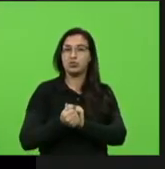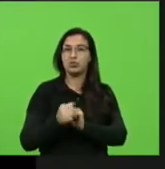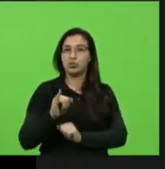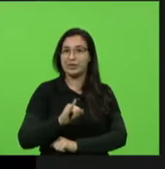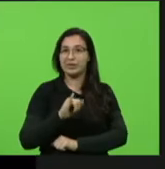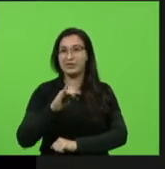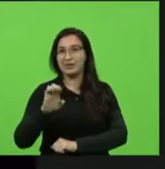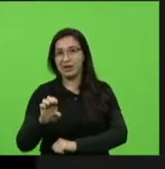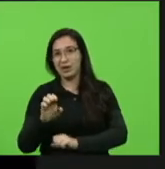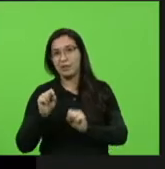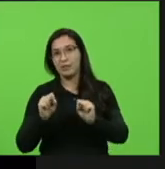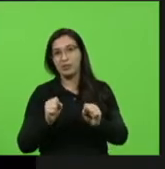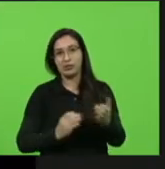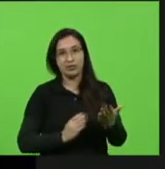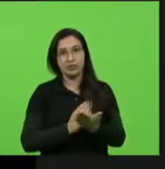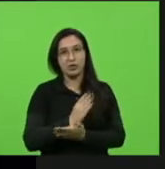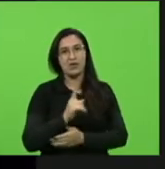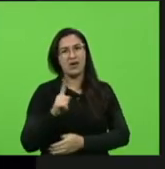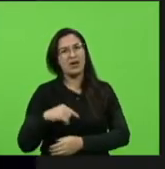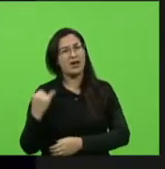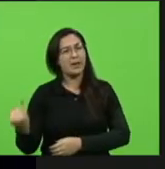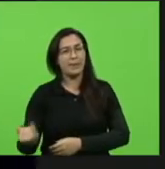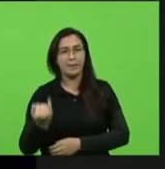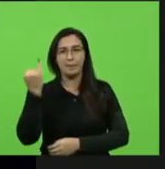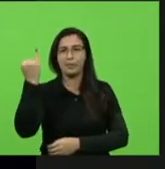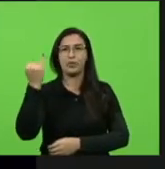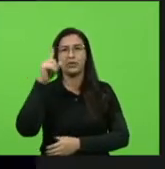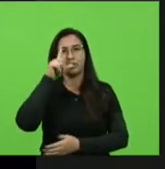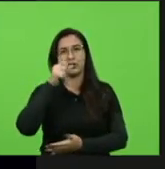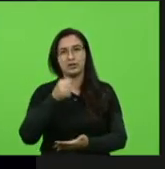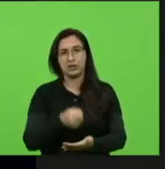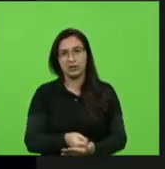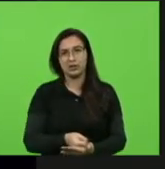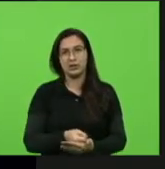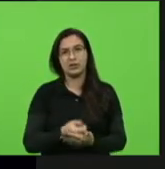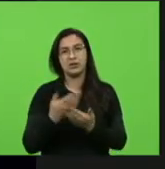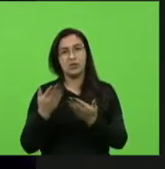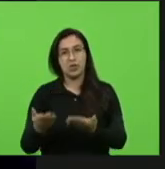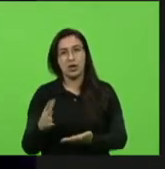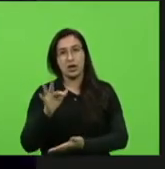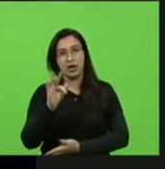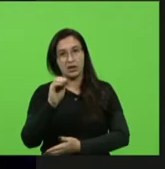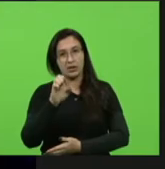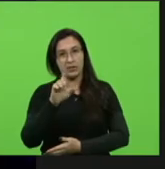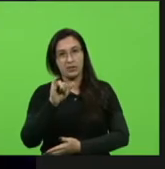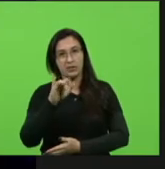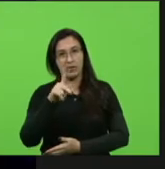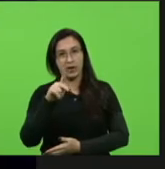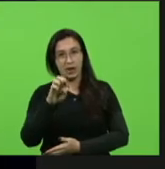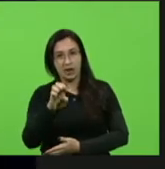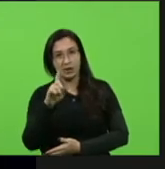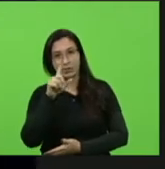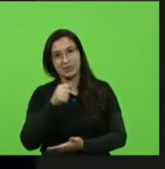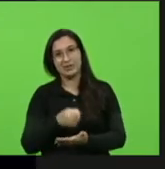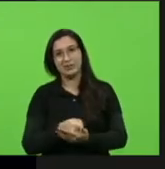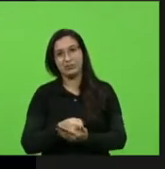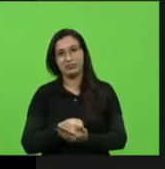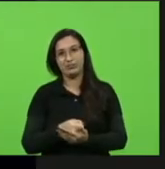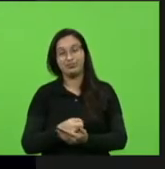aprovado. Foi importantíssima a decisão do Dr. Felipe Luz. Dr. Felipe